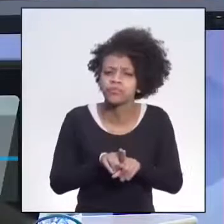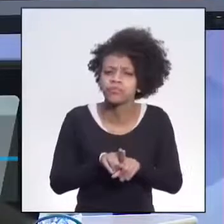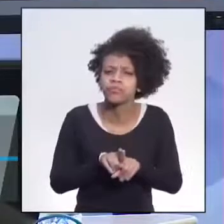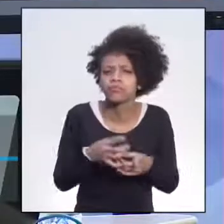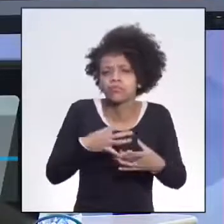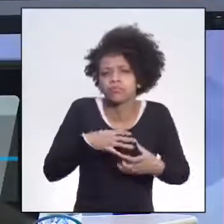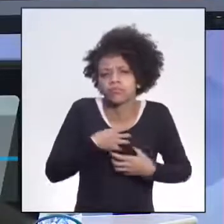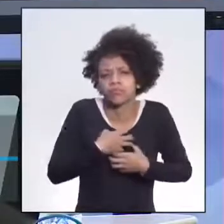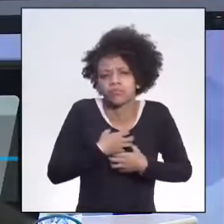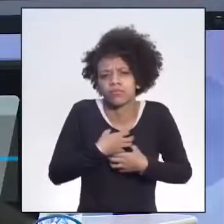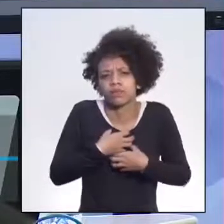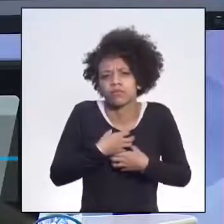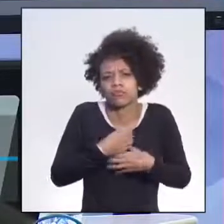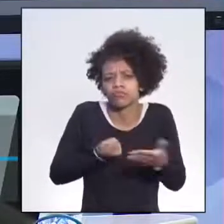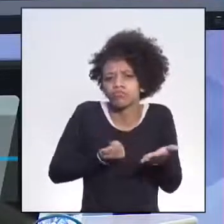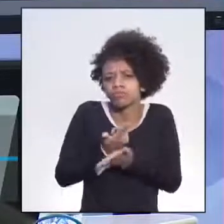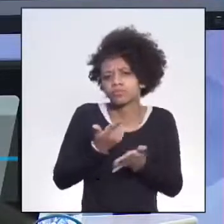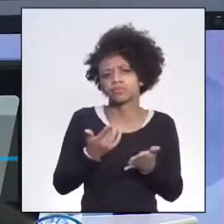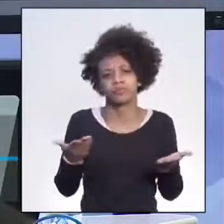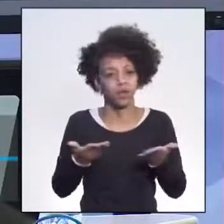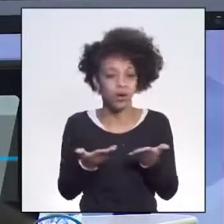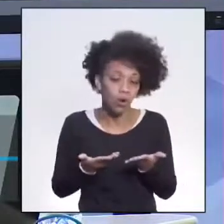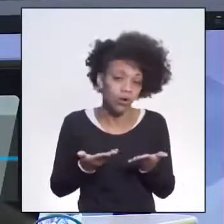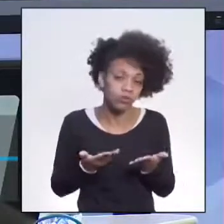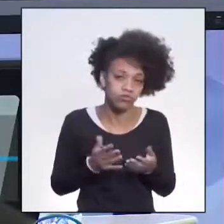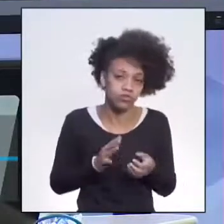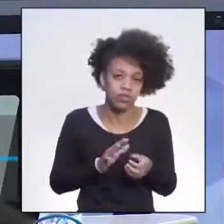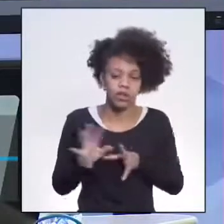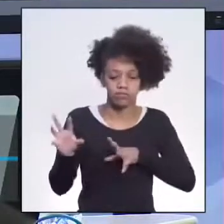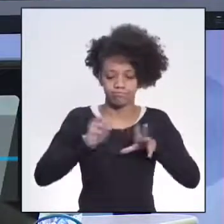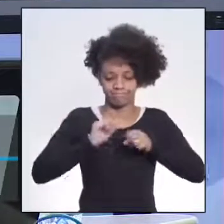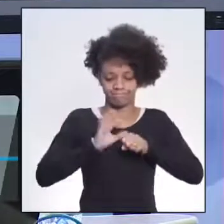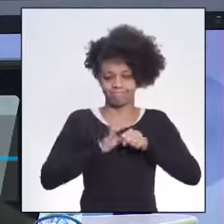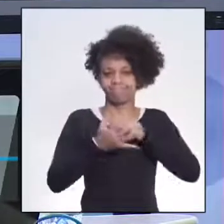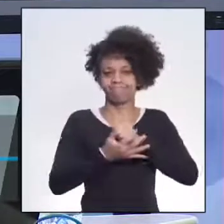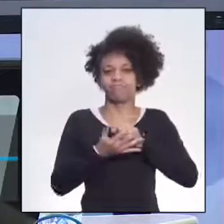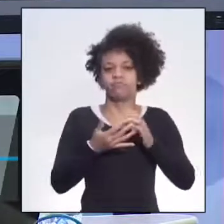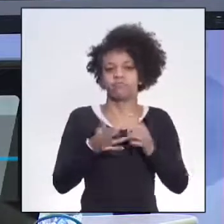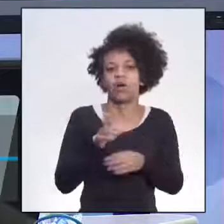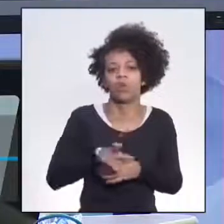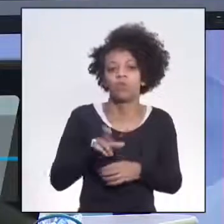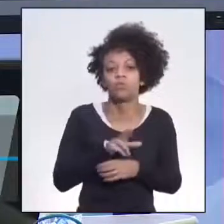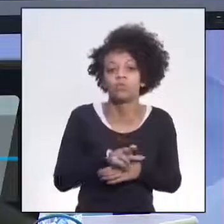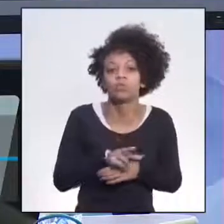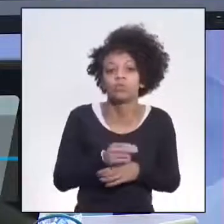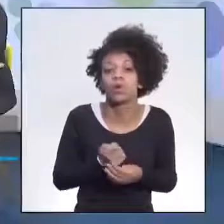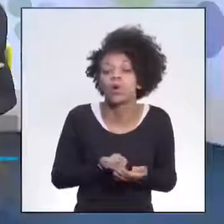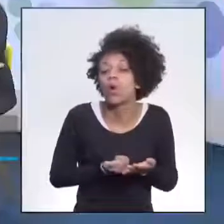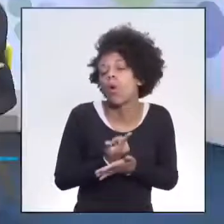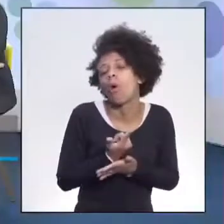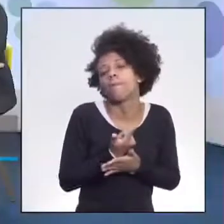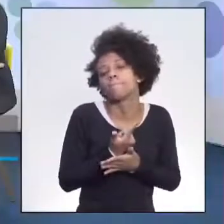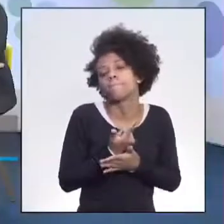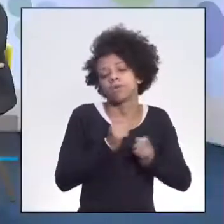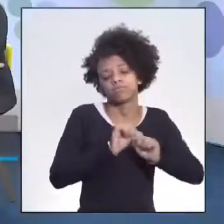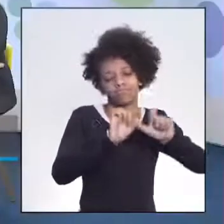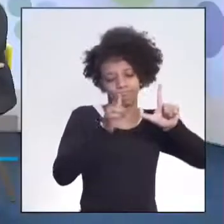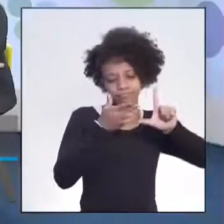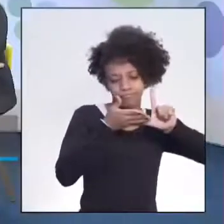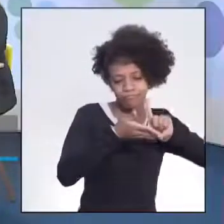de consumir, né? Hoje, com essa questão da pandemia, mais do que nunca, nós estamos utilizando compras